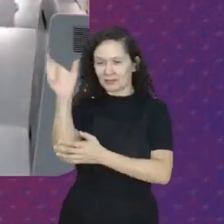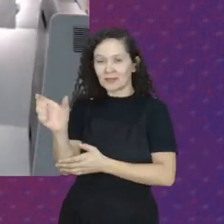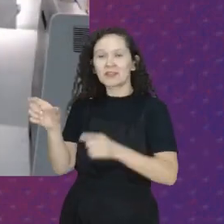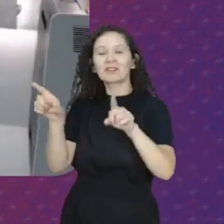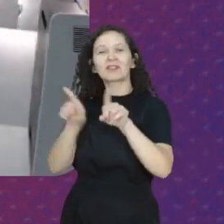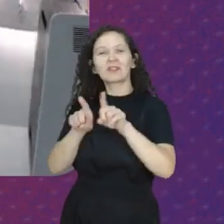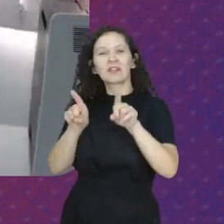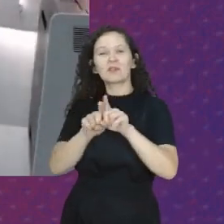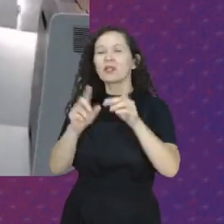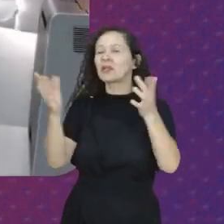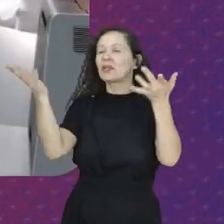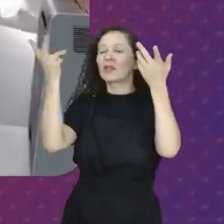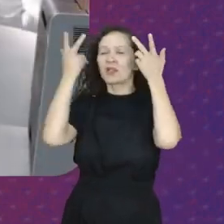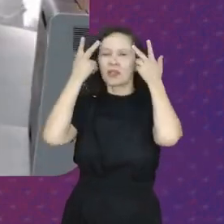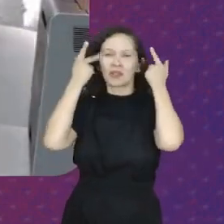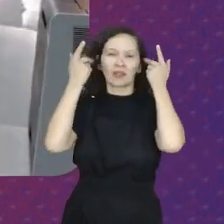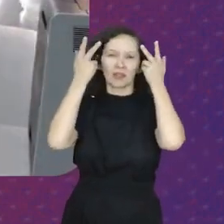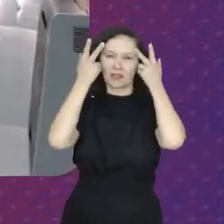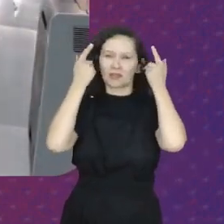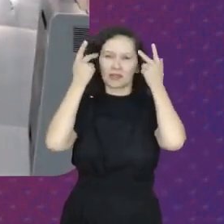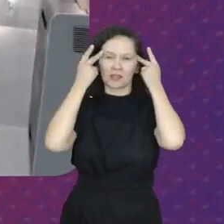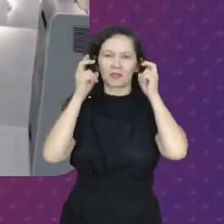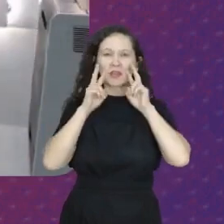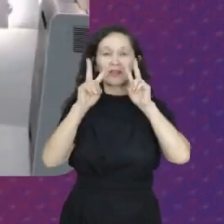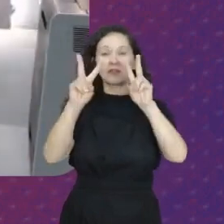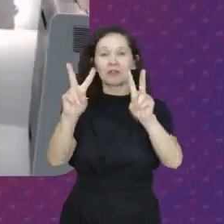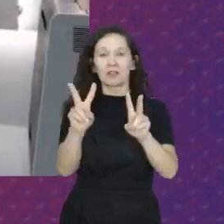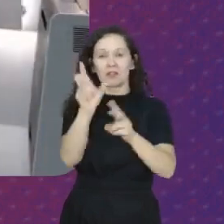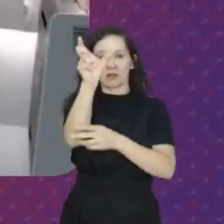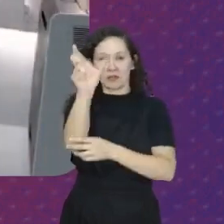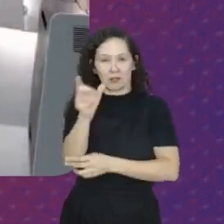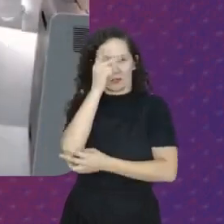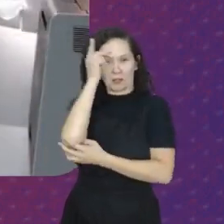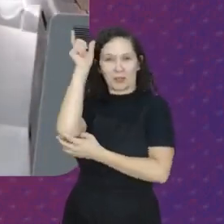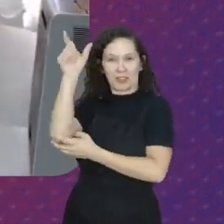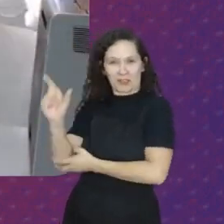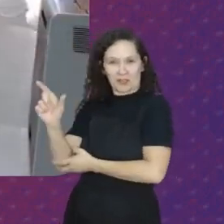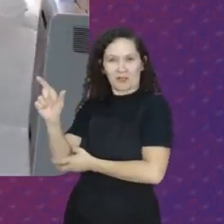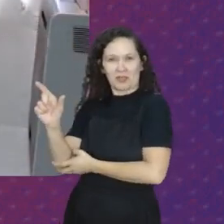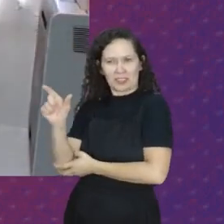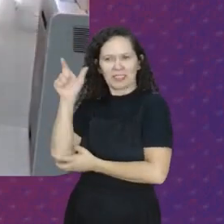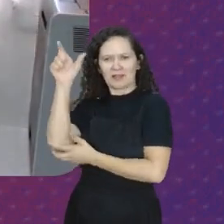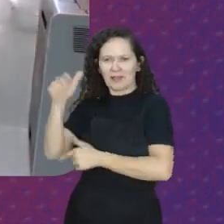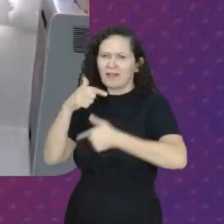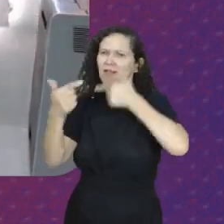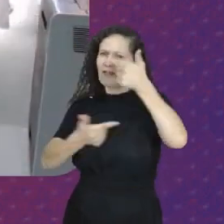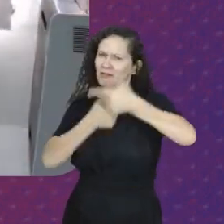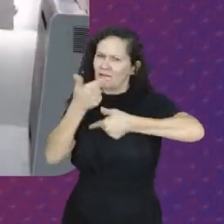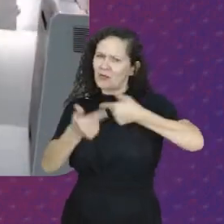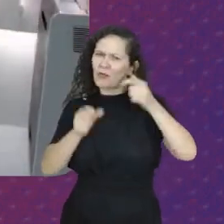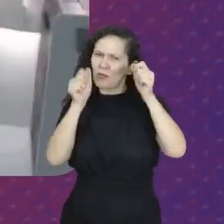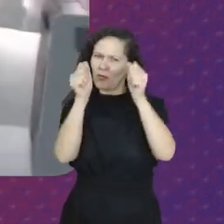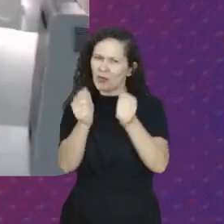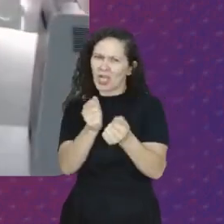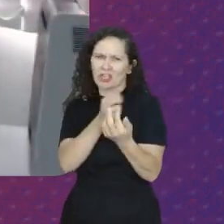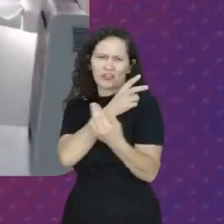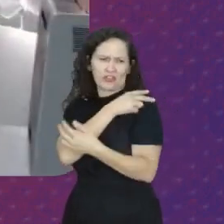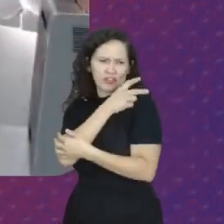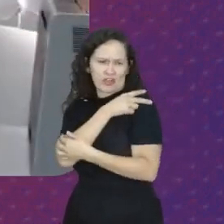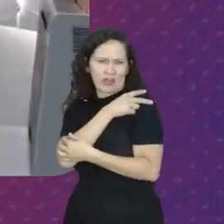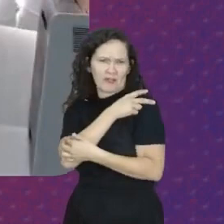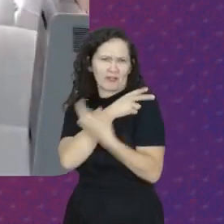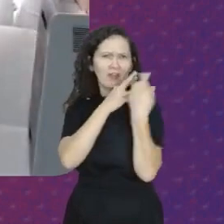também naturalmente é visto como aquele que vai exercer o posto de comando,